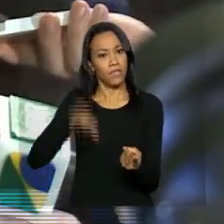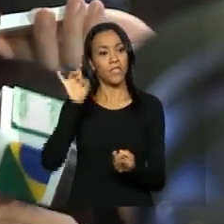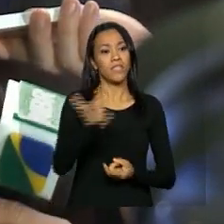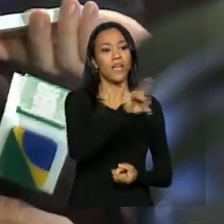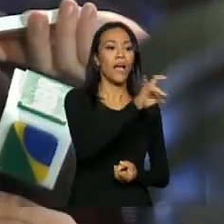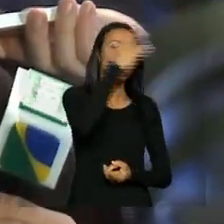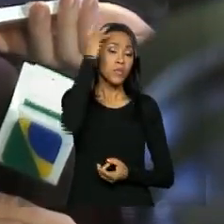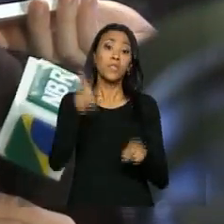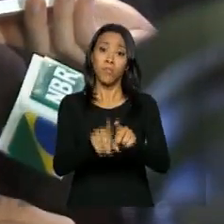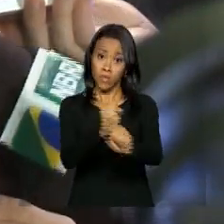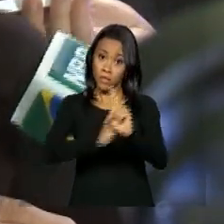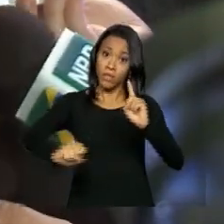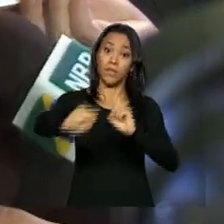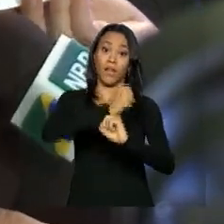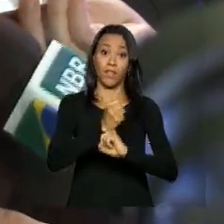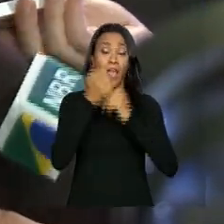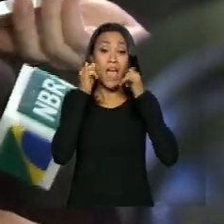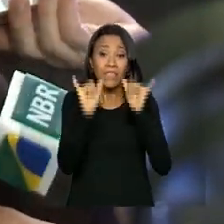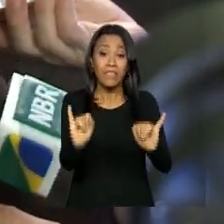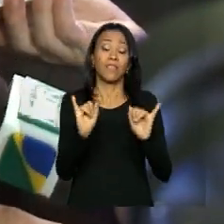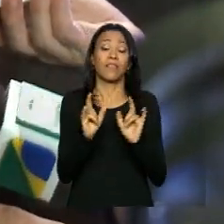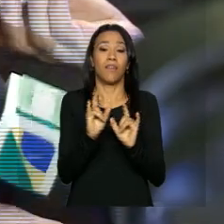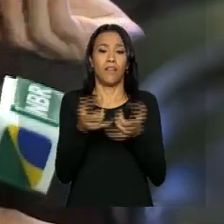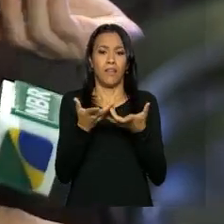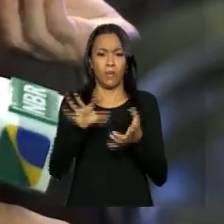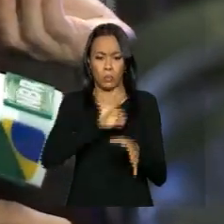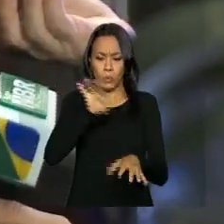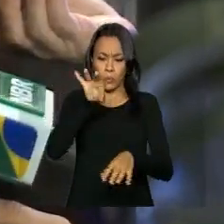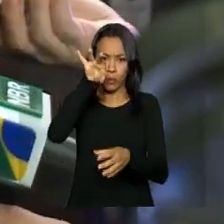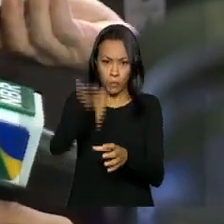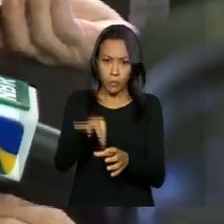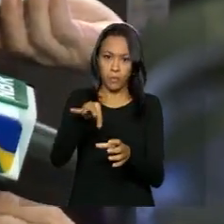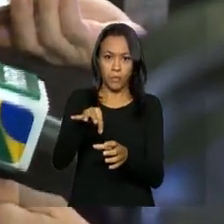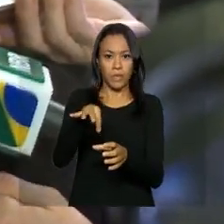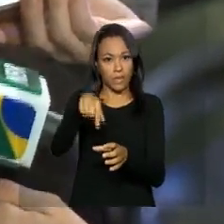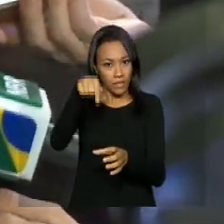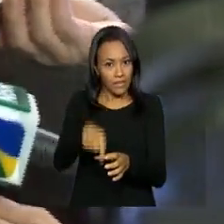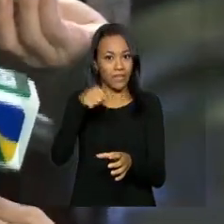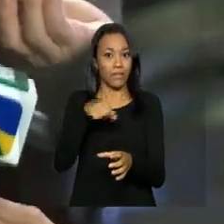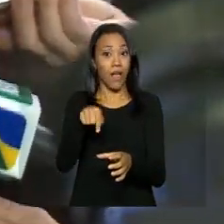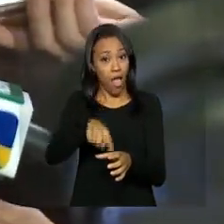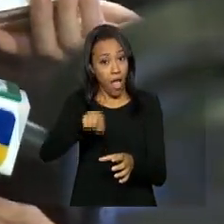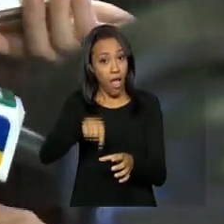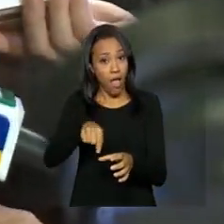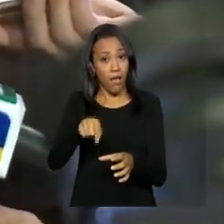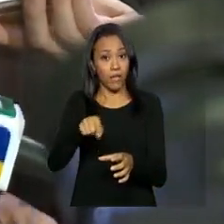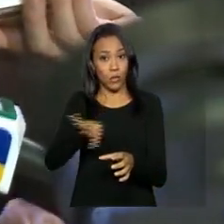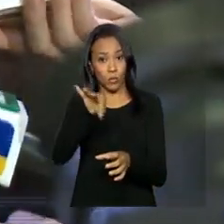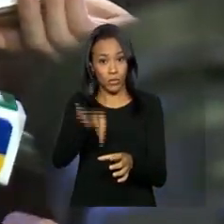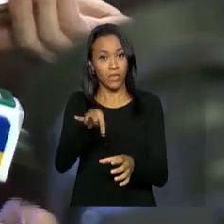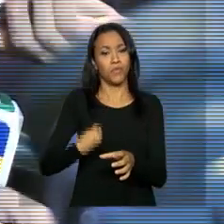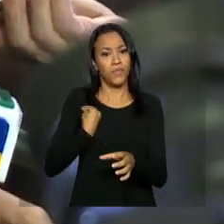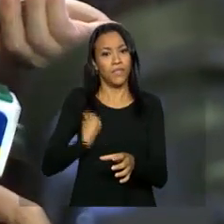sociedade eliminando todos os focos nos quais nos nos quais focos o motivo o mosquito